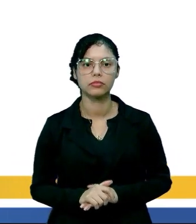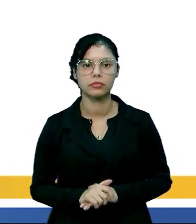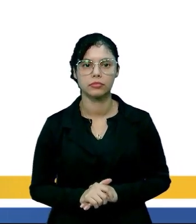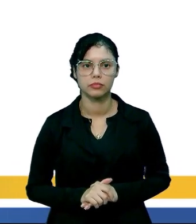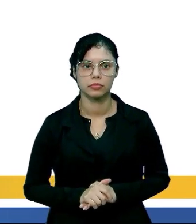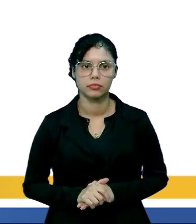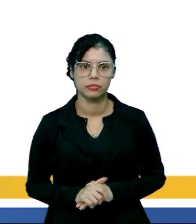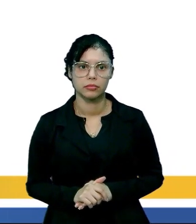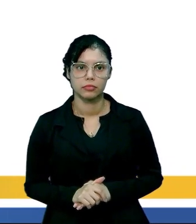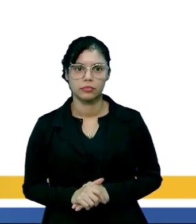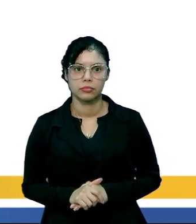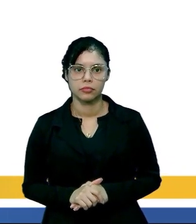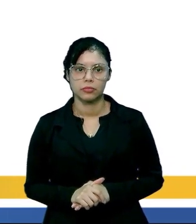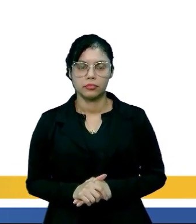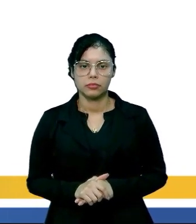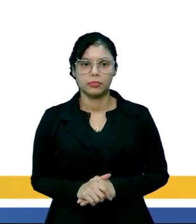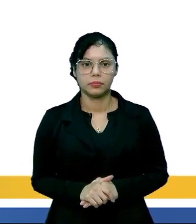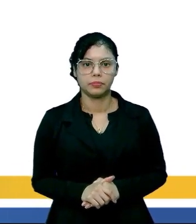68.